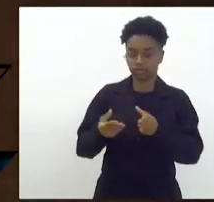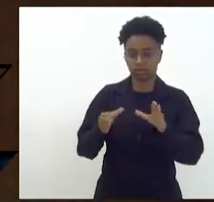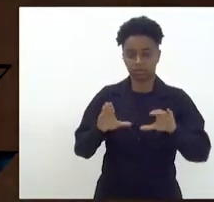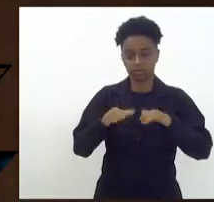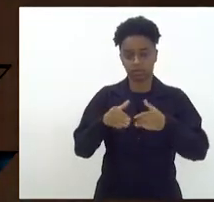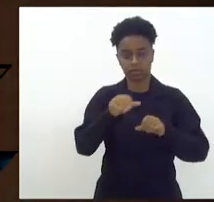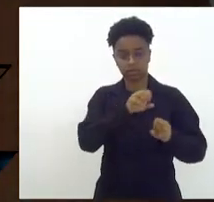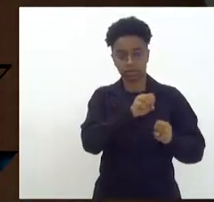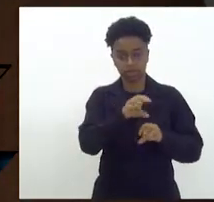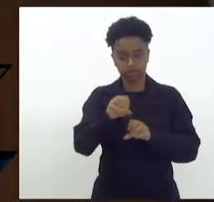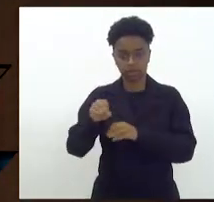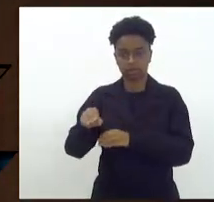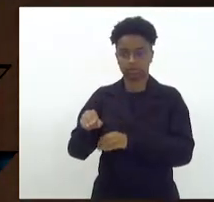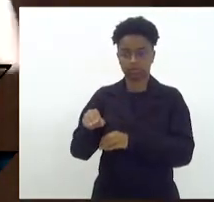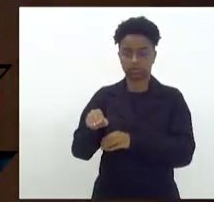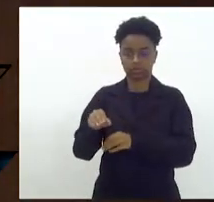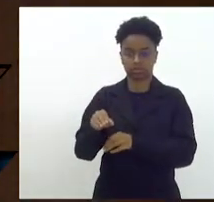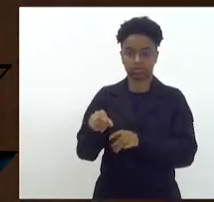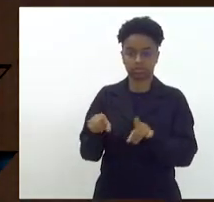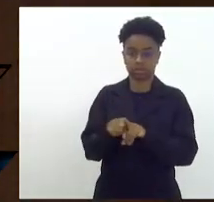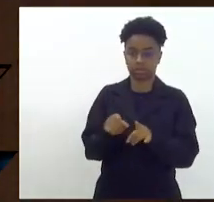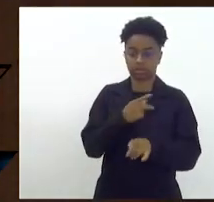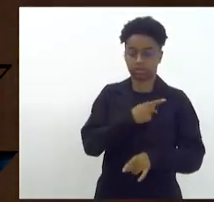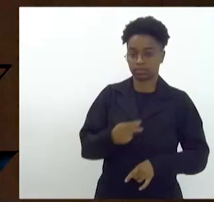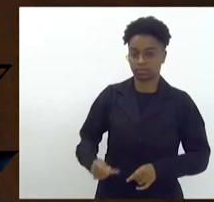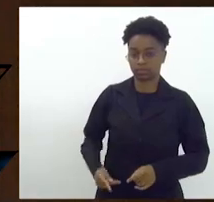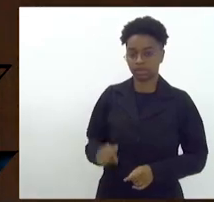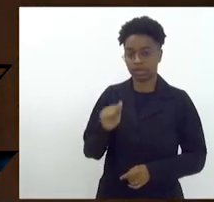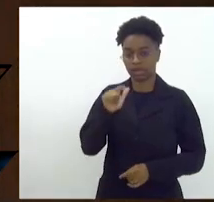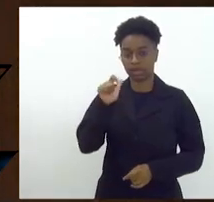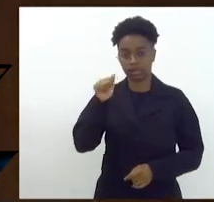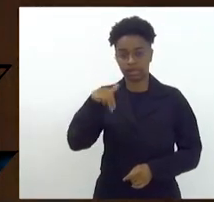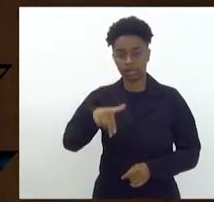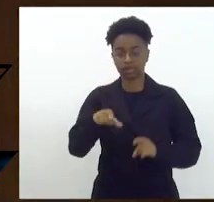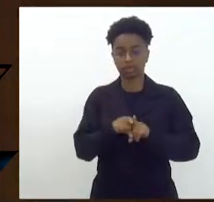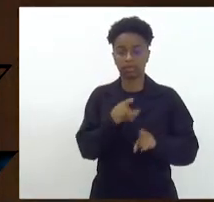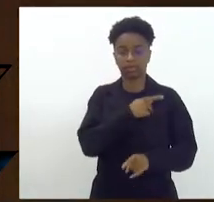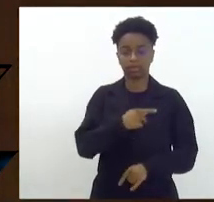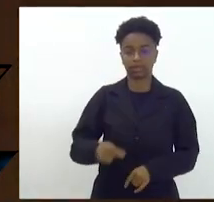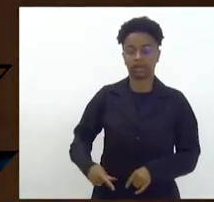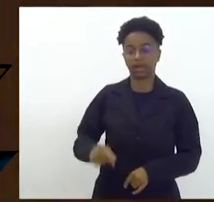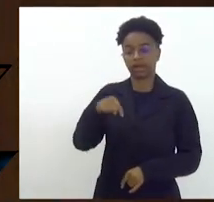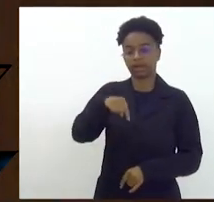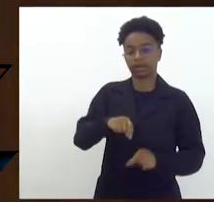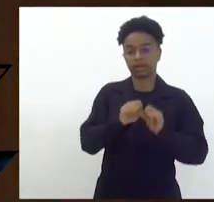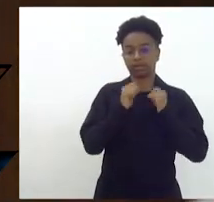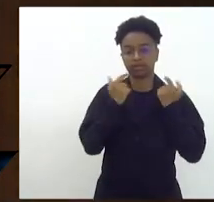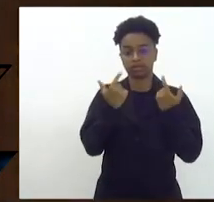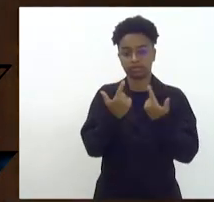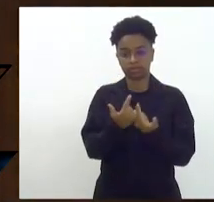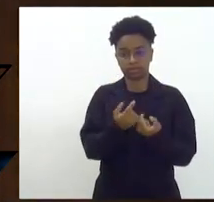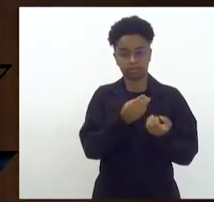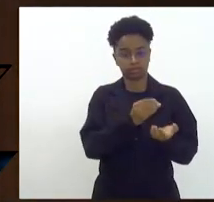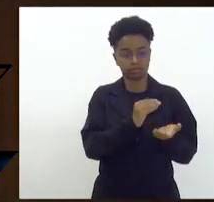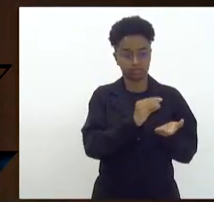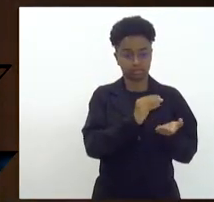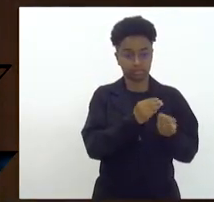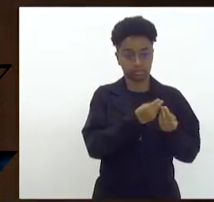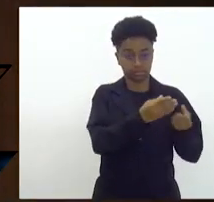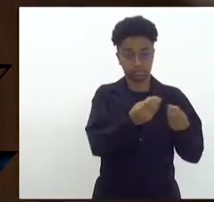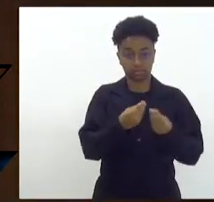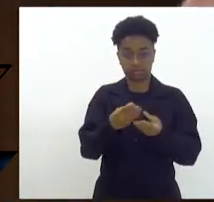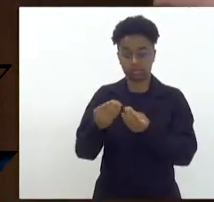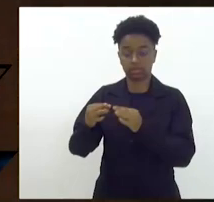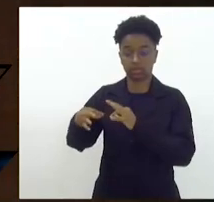educação ao presidente Alan e a presidência dessa casa para distribuir para todos os mandatos temos